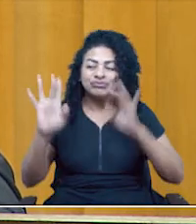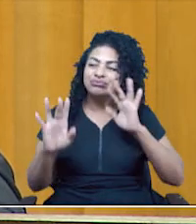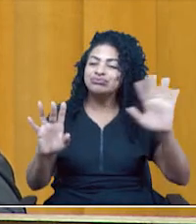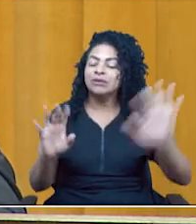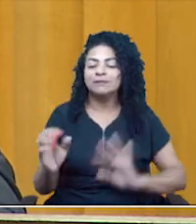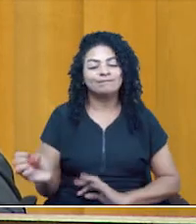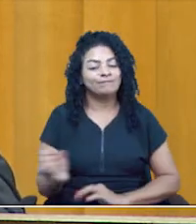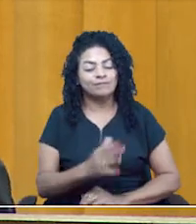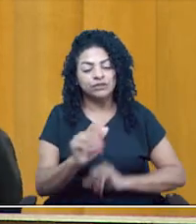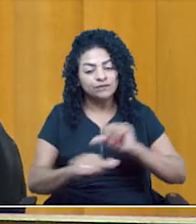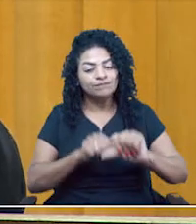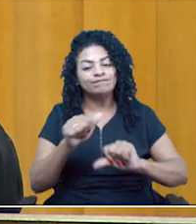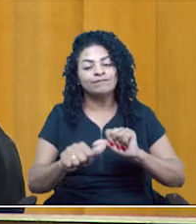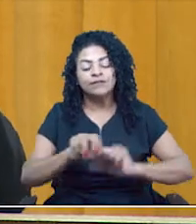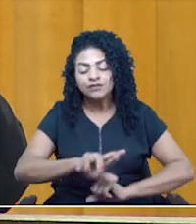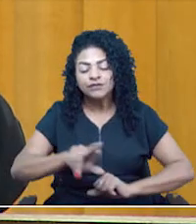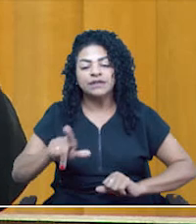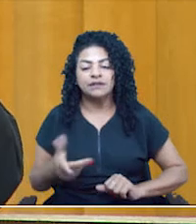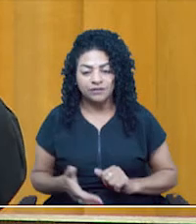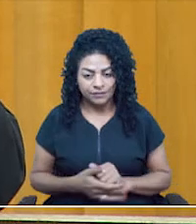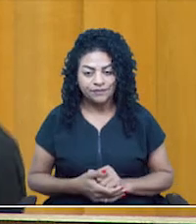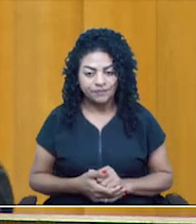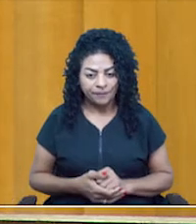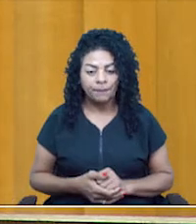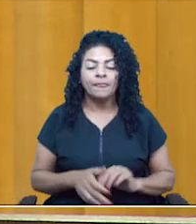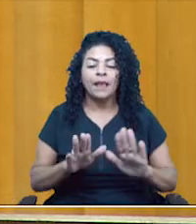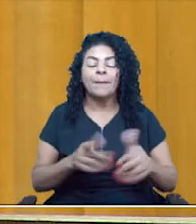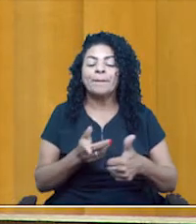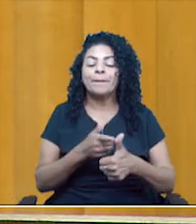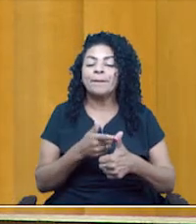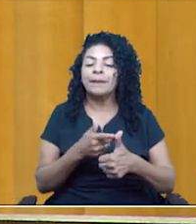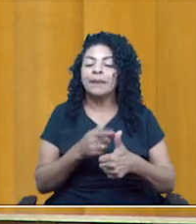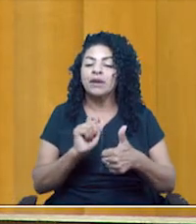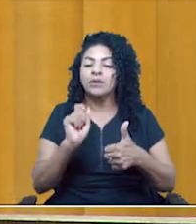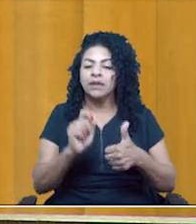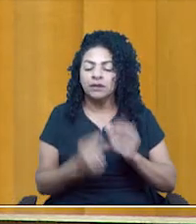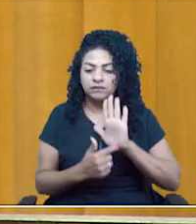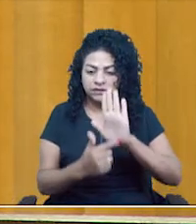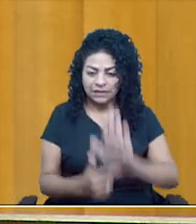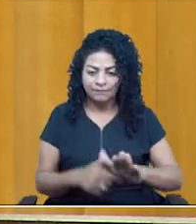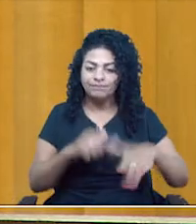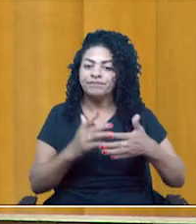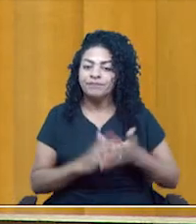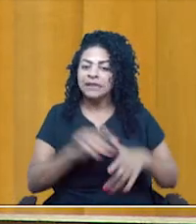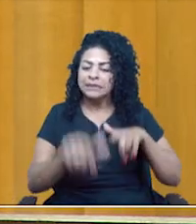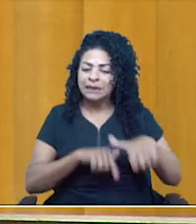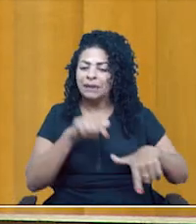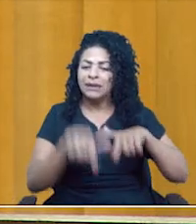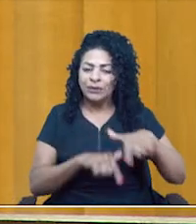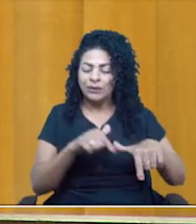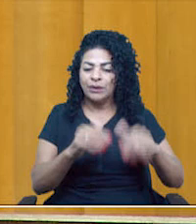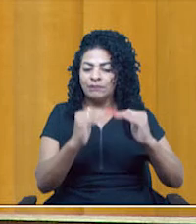pós-pandemia. Mas eu vou começar com uma das peças. Primeira peça agora que eu vou destacar, o trabalho excessivo e desigual.